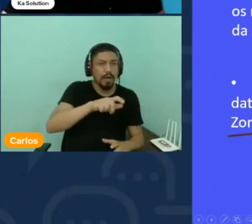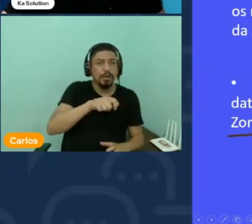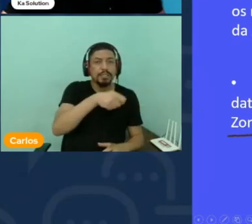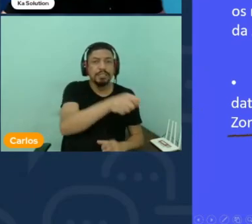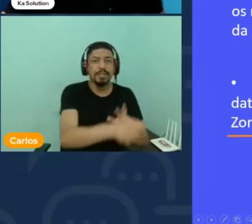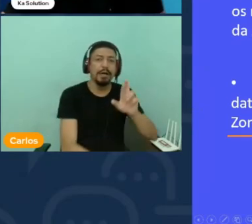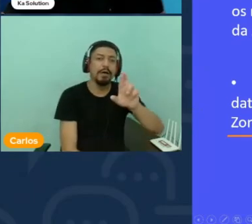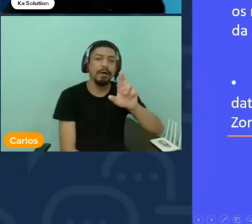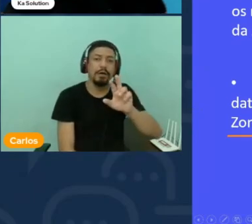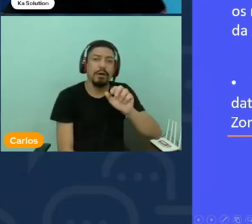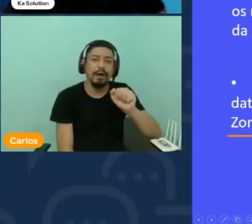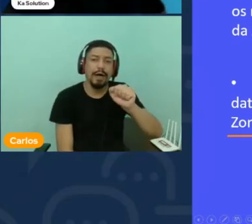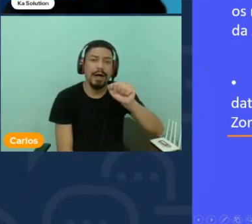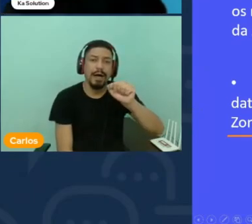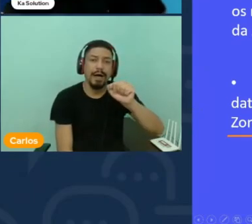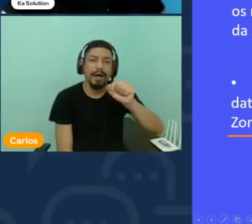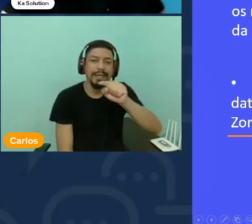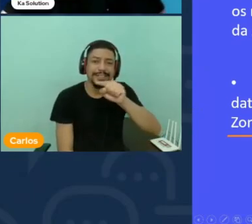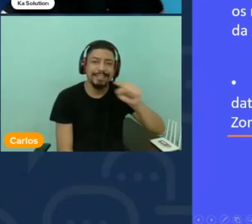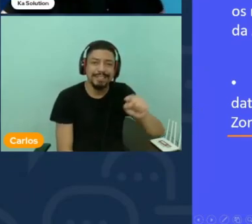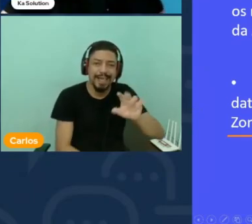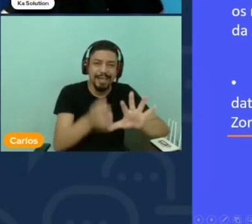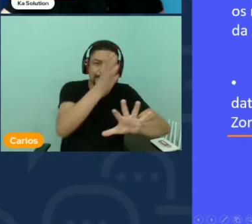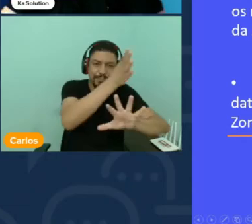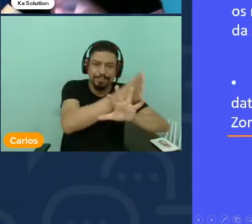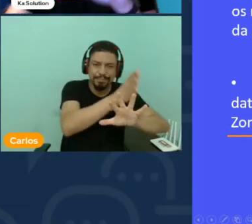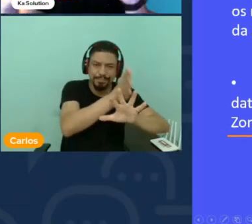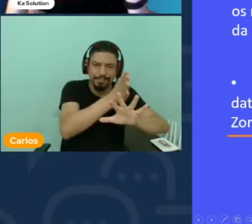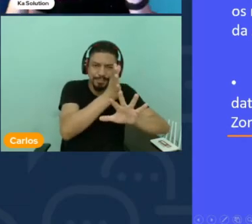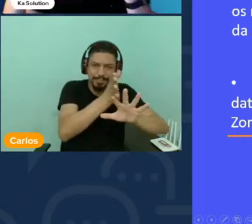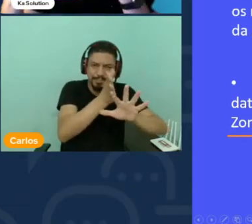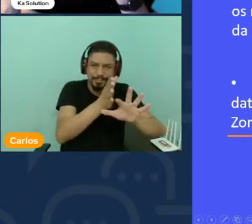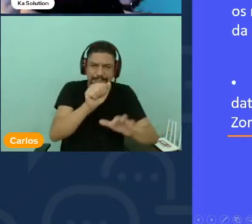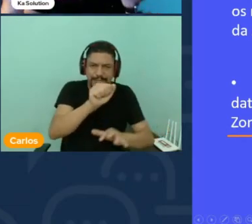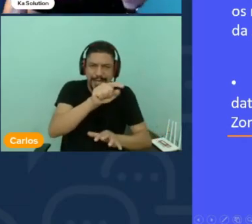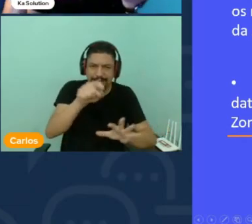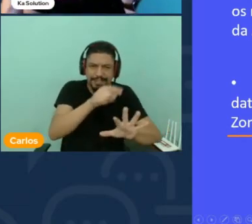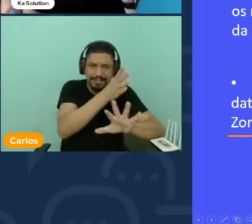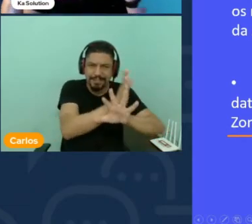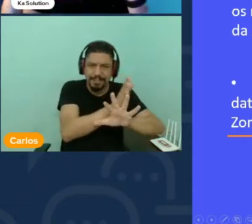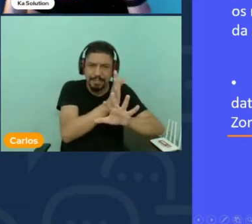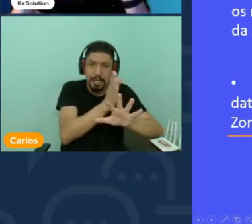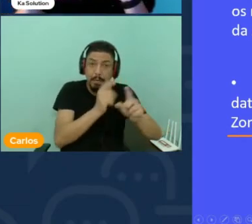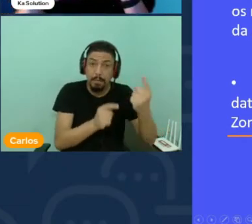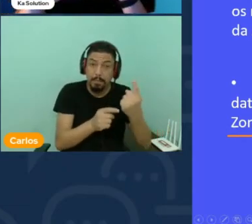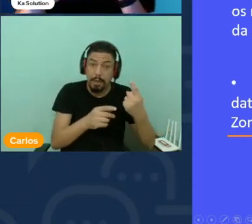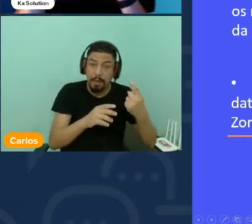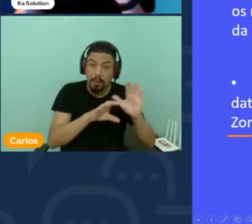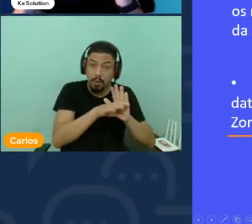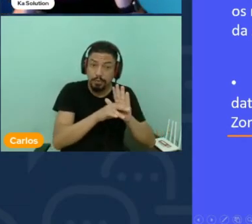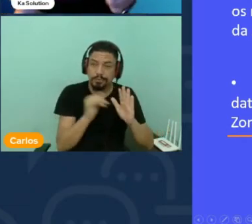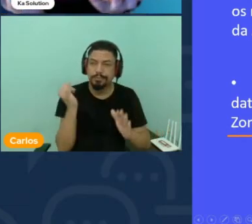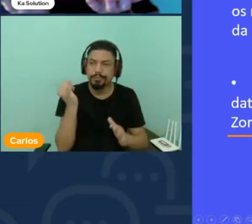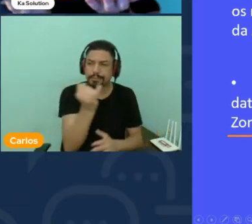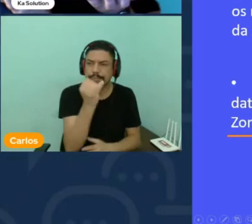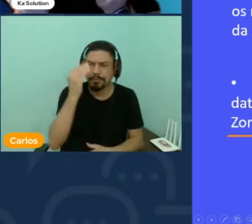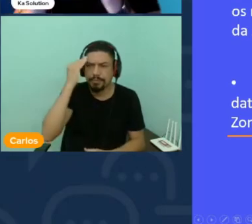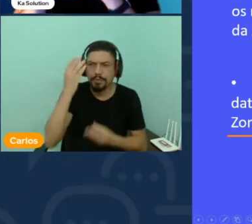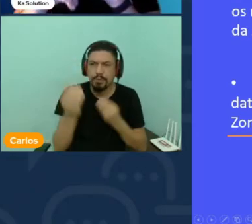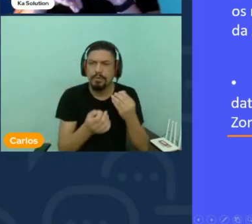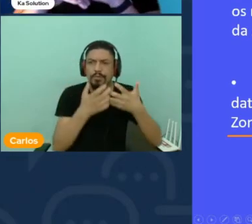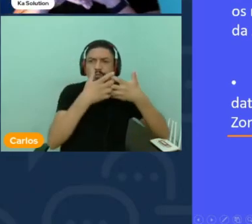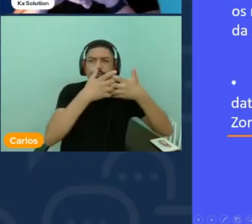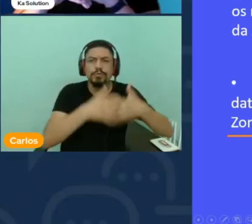uma zona de disponibilidade. Então, aqui é o primeiro conceito importante para a gente entender como funciona